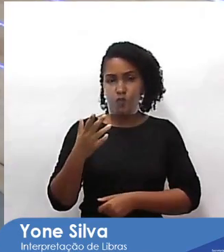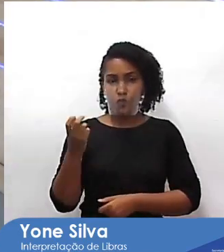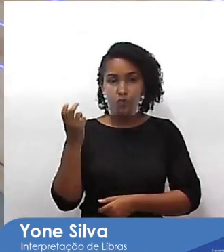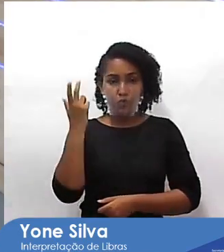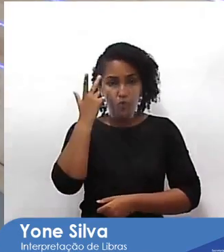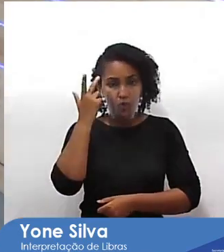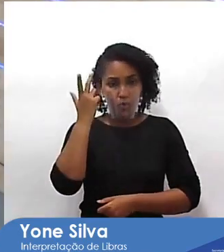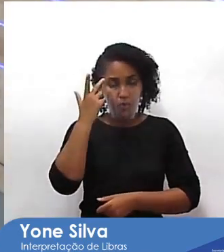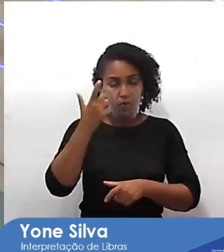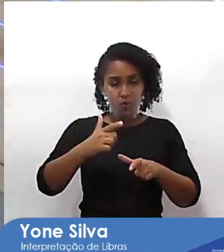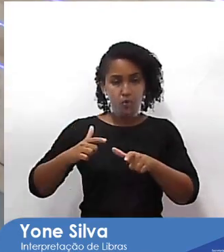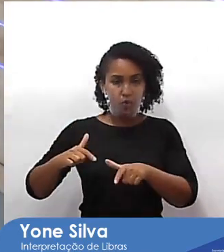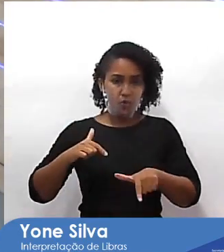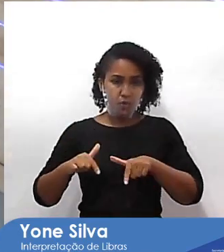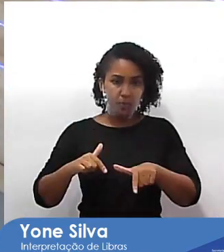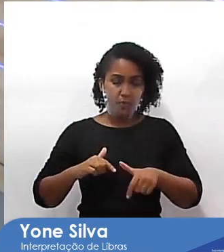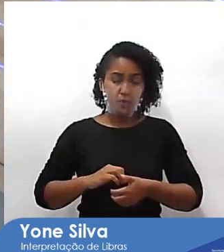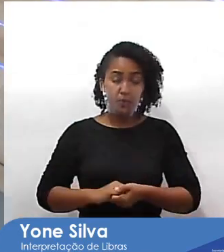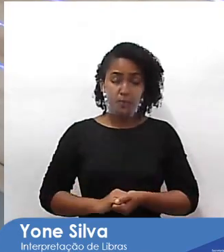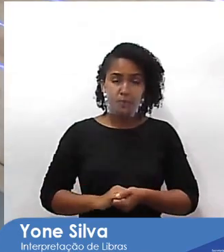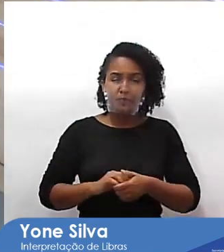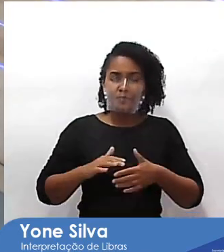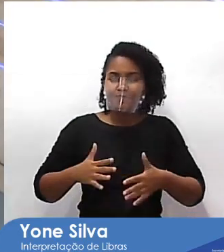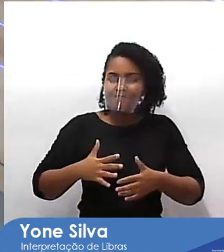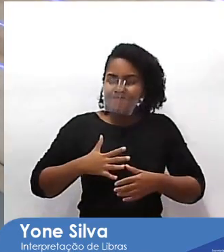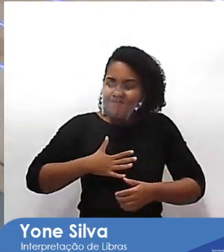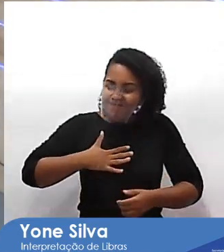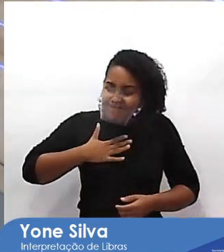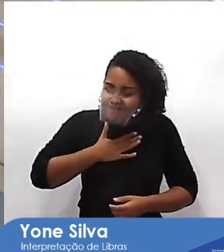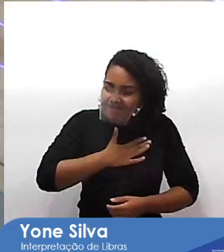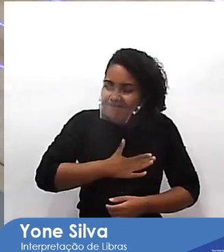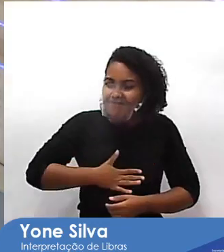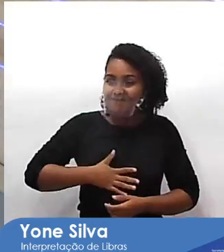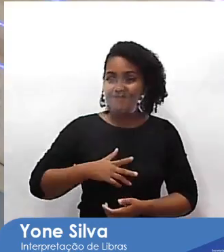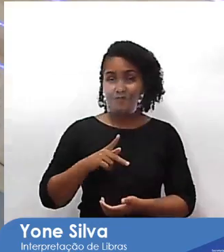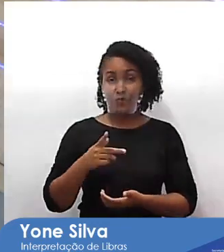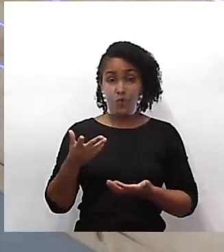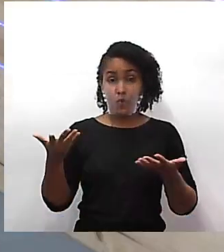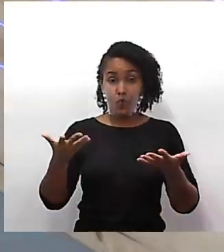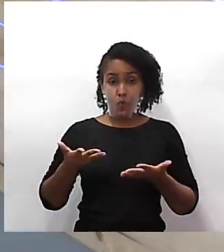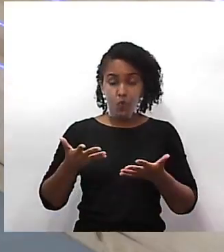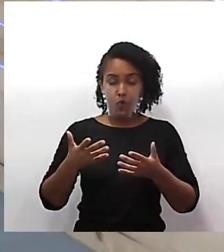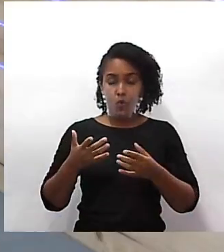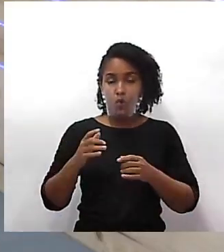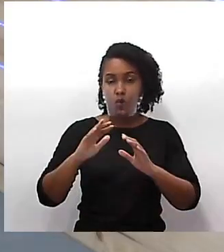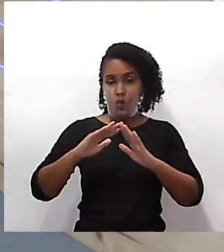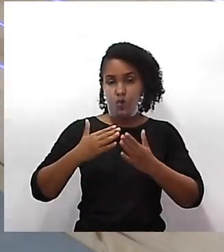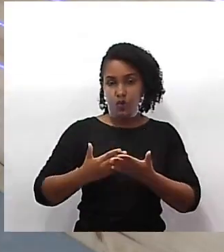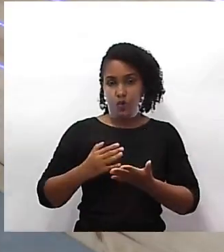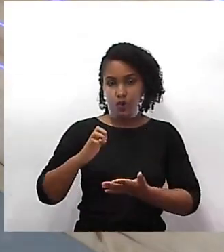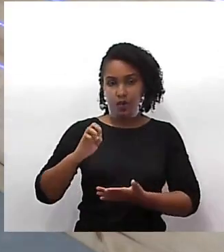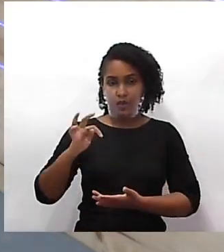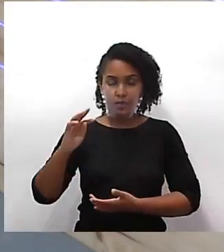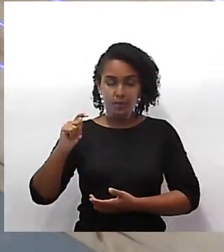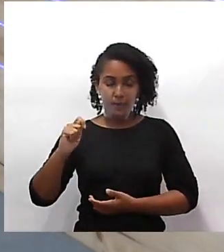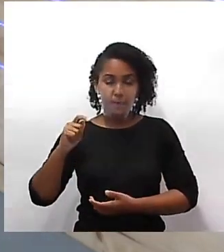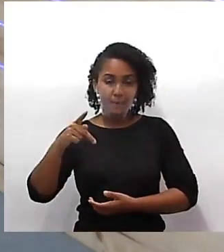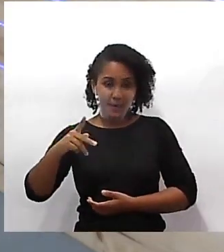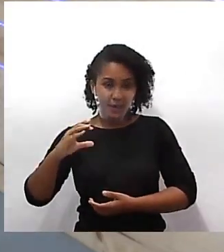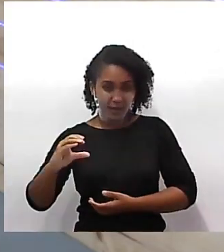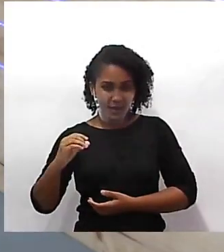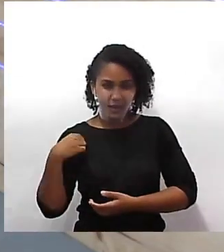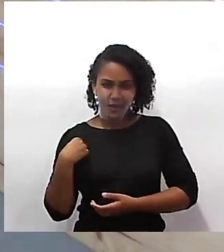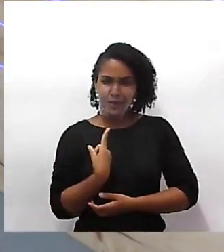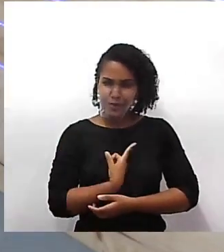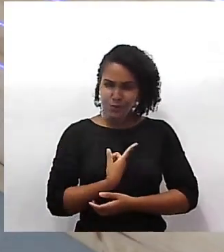nos locais de trabalho. E é com imenso prazer que eu estou aqui na escola ETEPAC, a sua escola, a